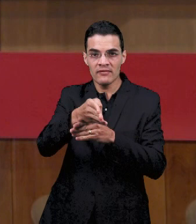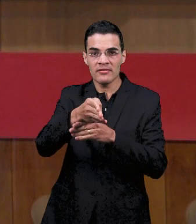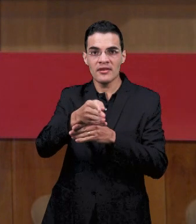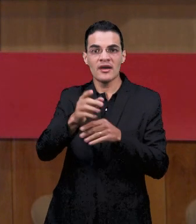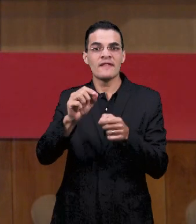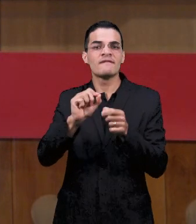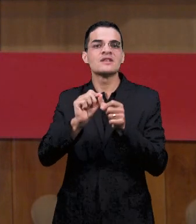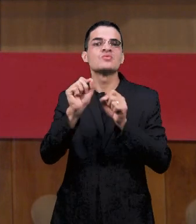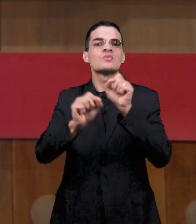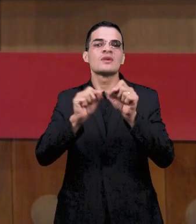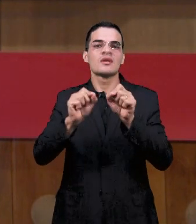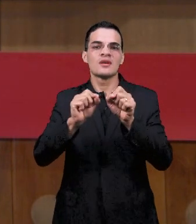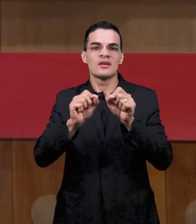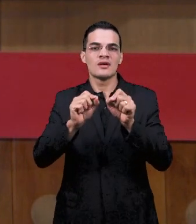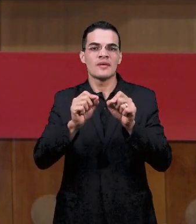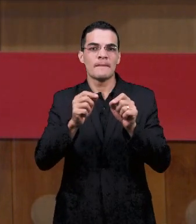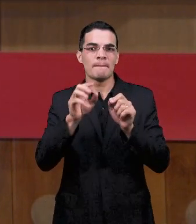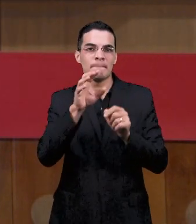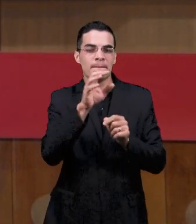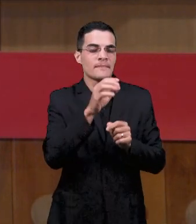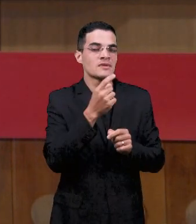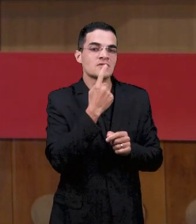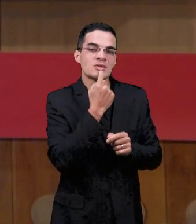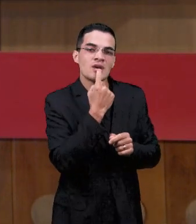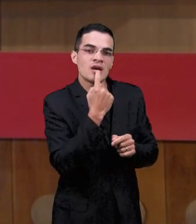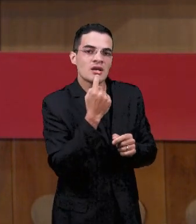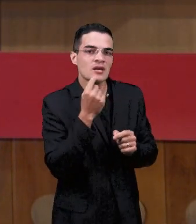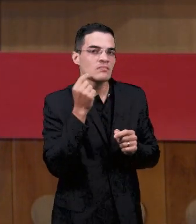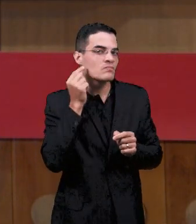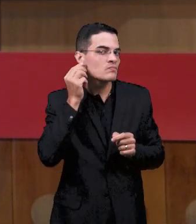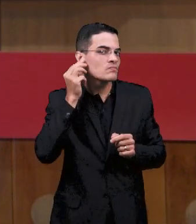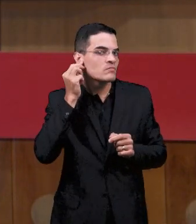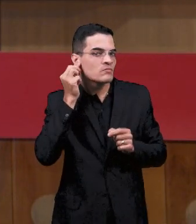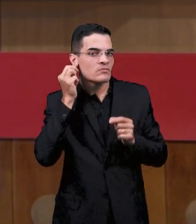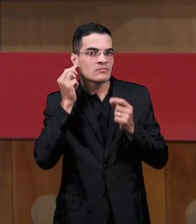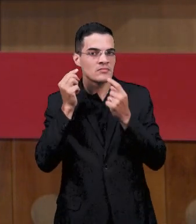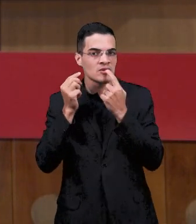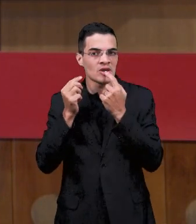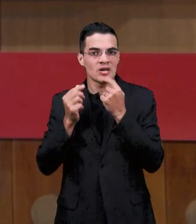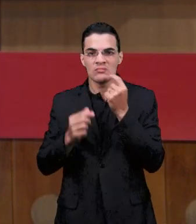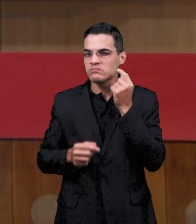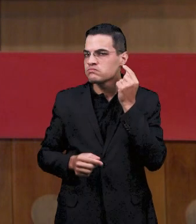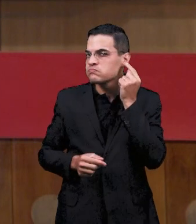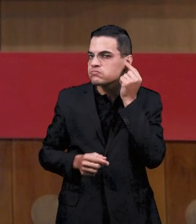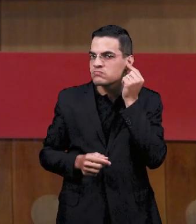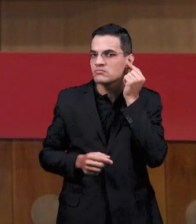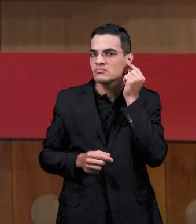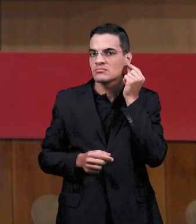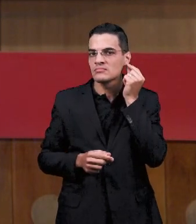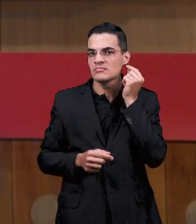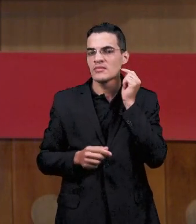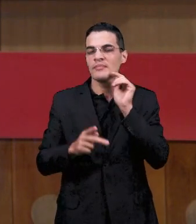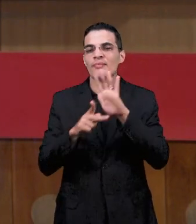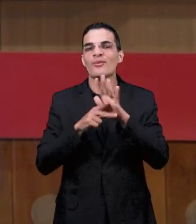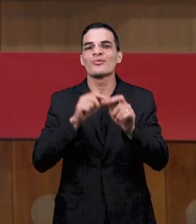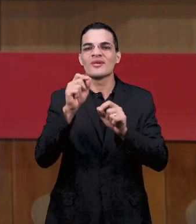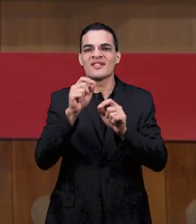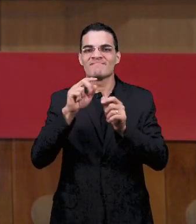no ouvido. É o clamor para a apostasia não entrar pelo ouvido.